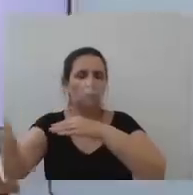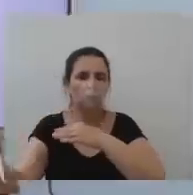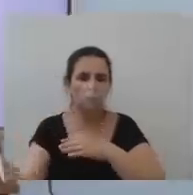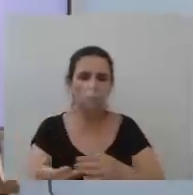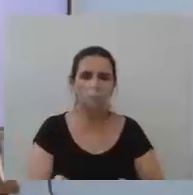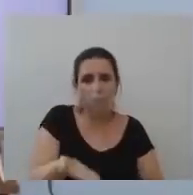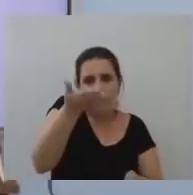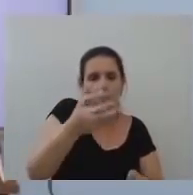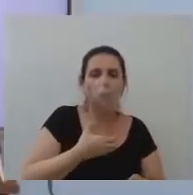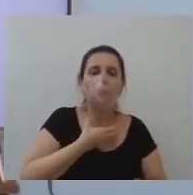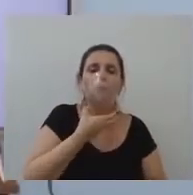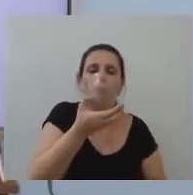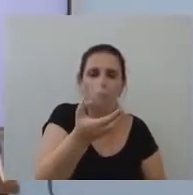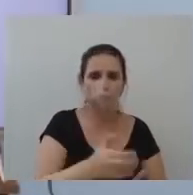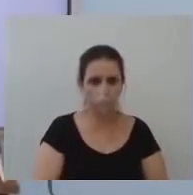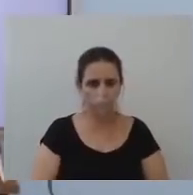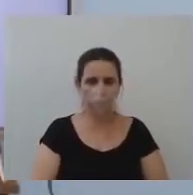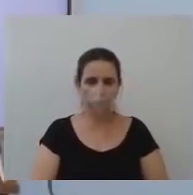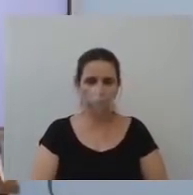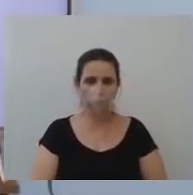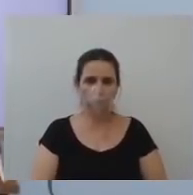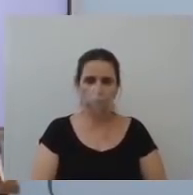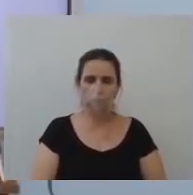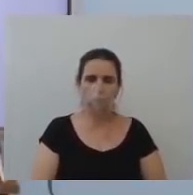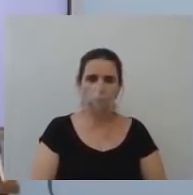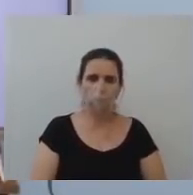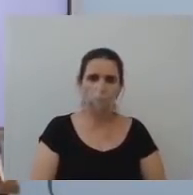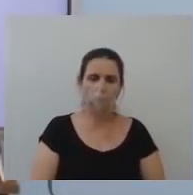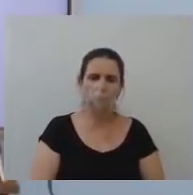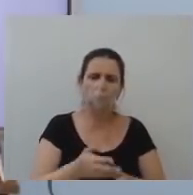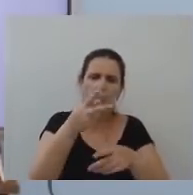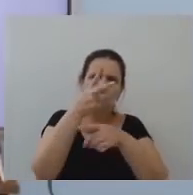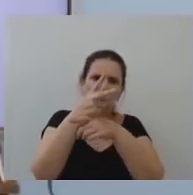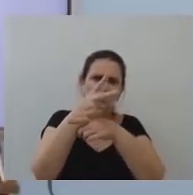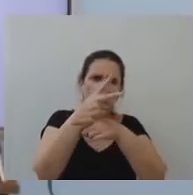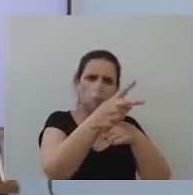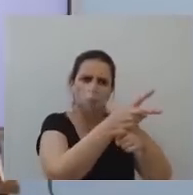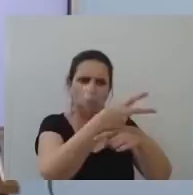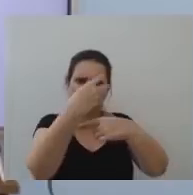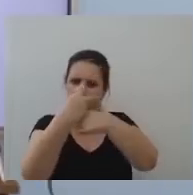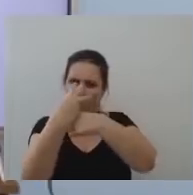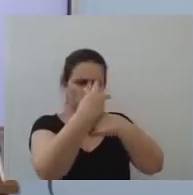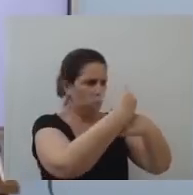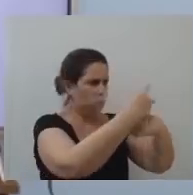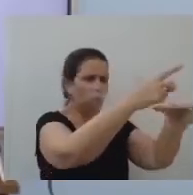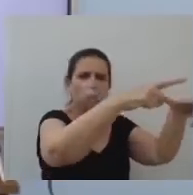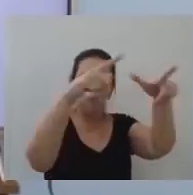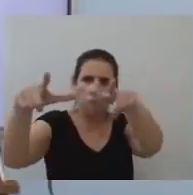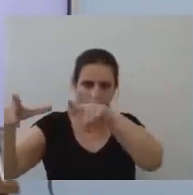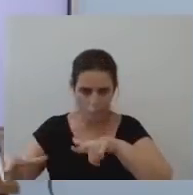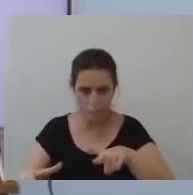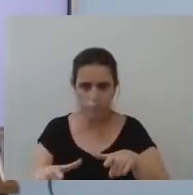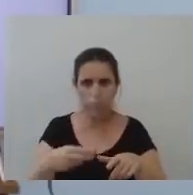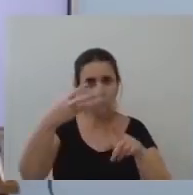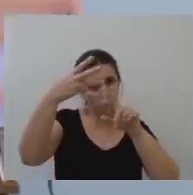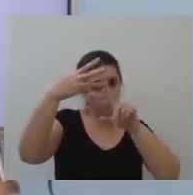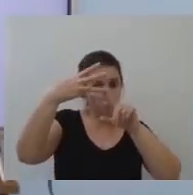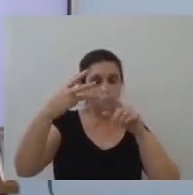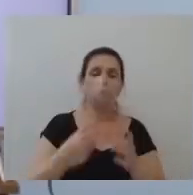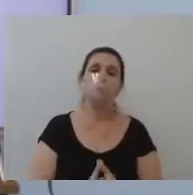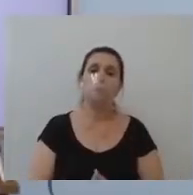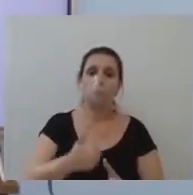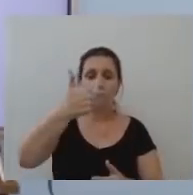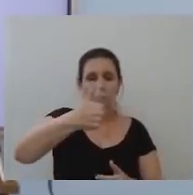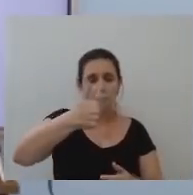certo? E em relação ao posicionamento do celular, O terceiro ponto que a gente vai trabalhar.